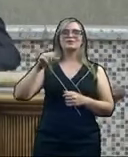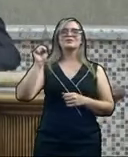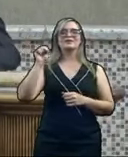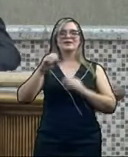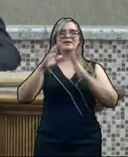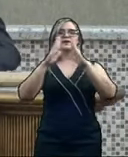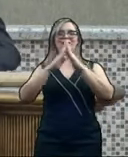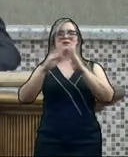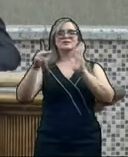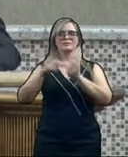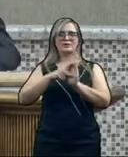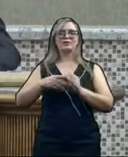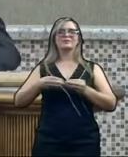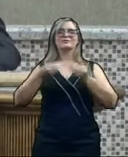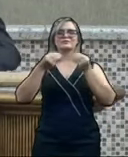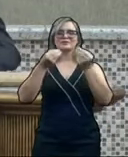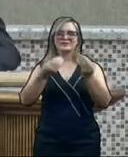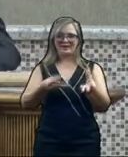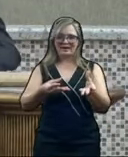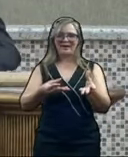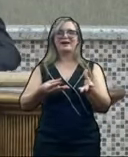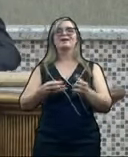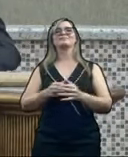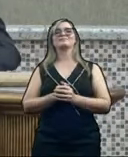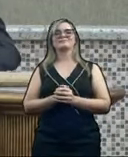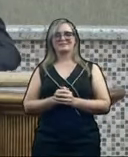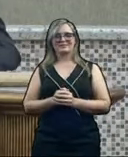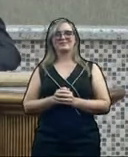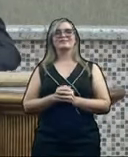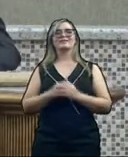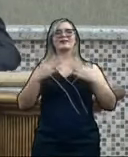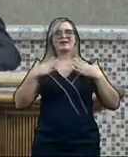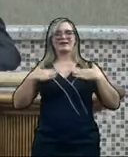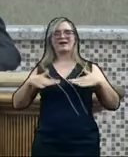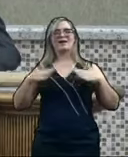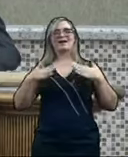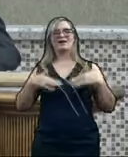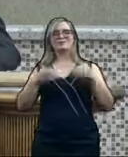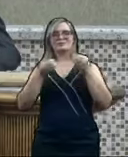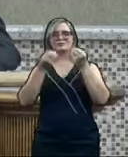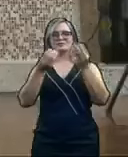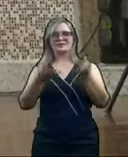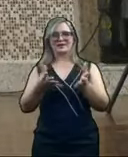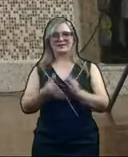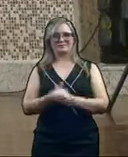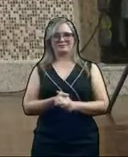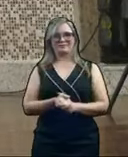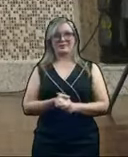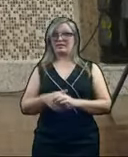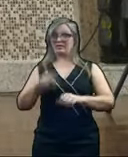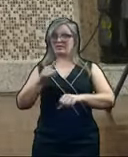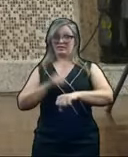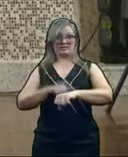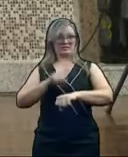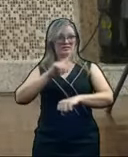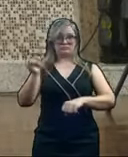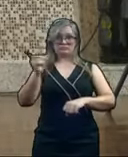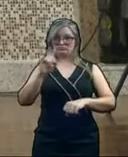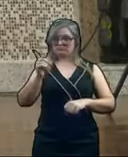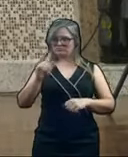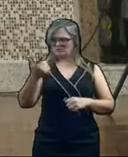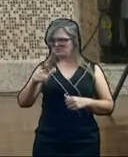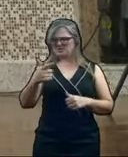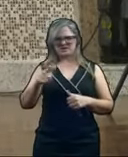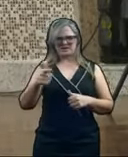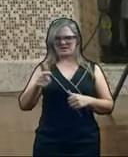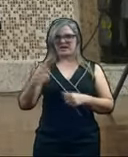pede não tinha programa Minha Casa Minha Vida não tinha programa casa verde amarela não tinha financiamento de banco não tinha